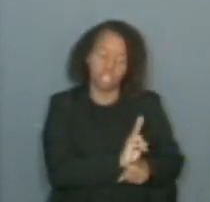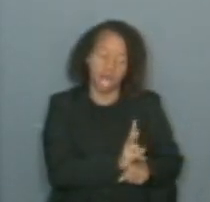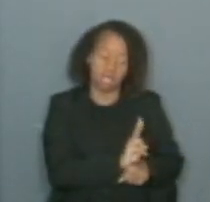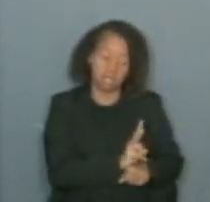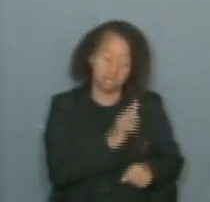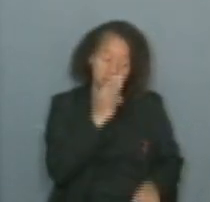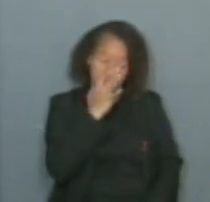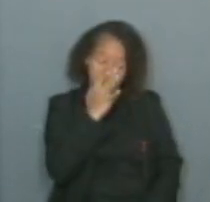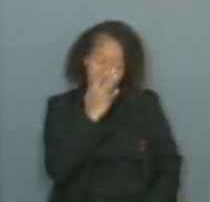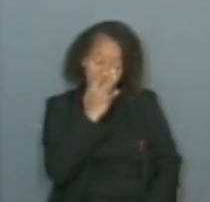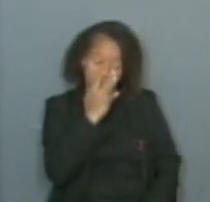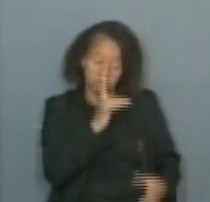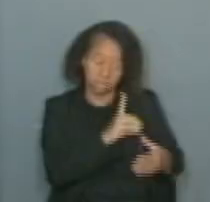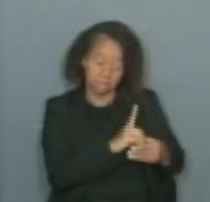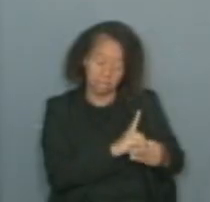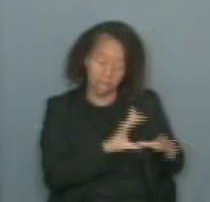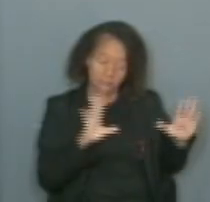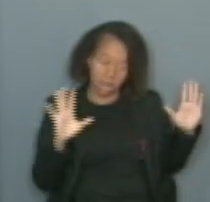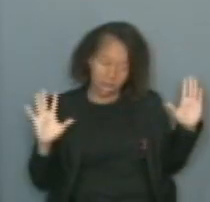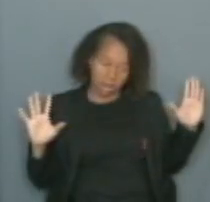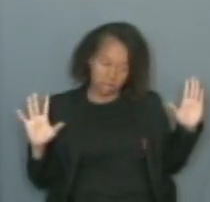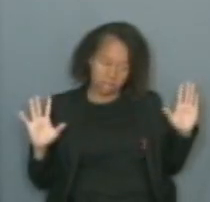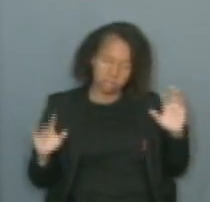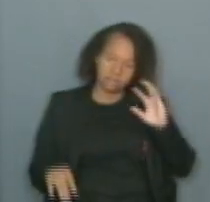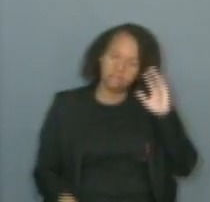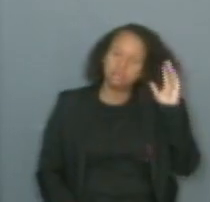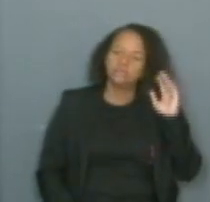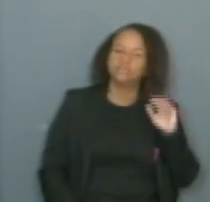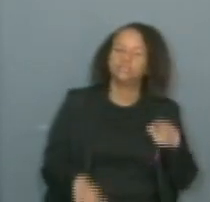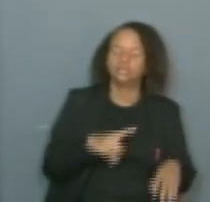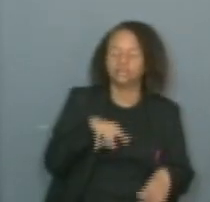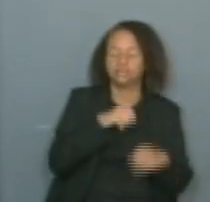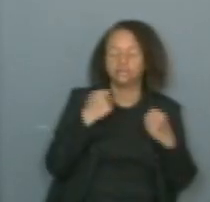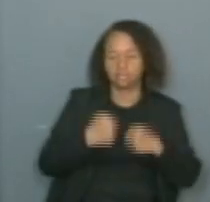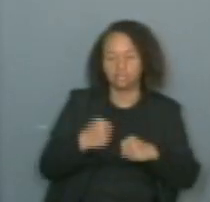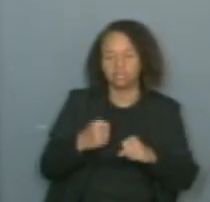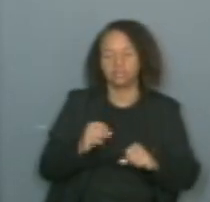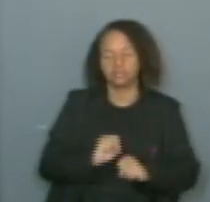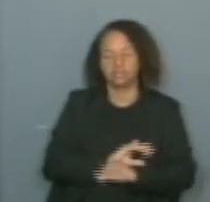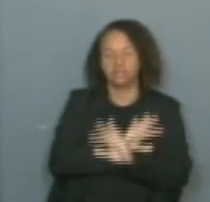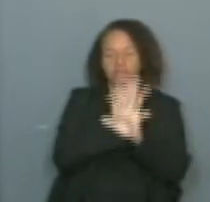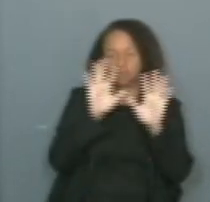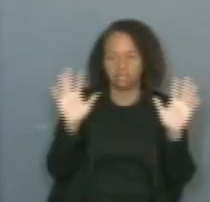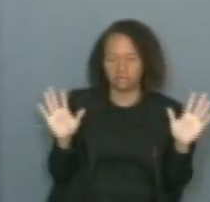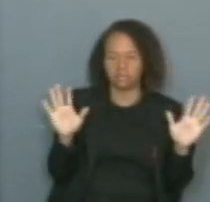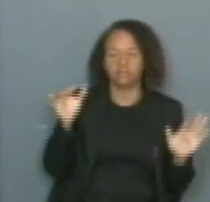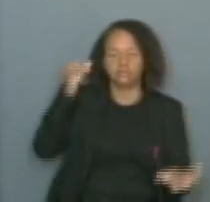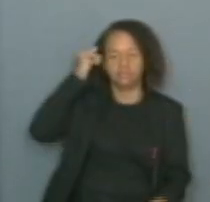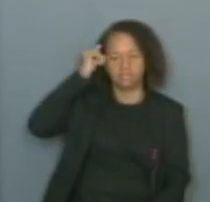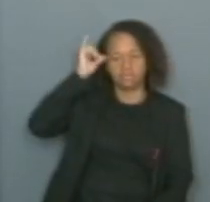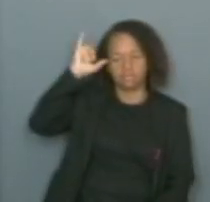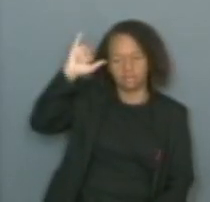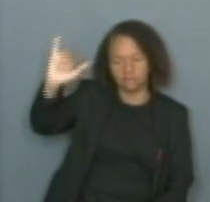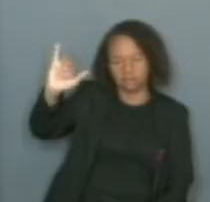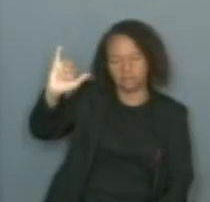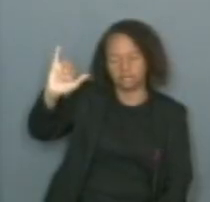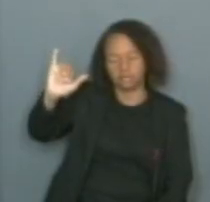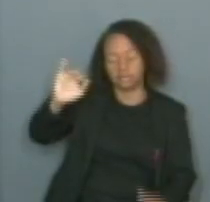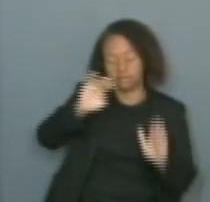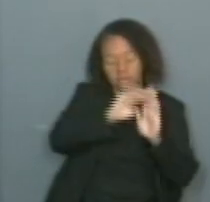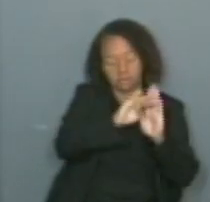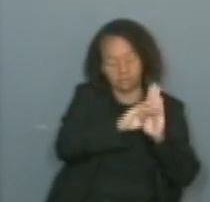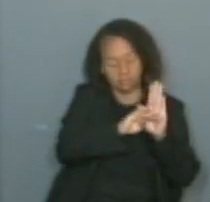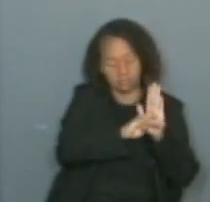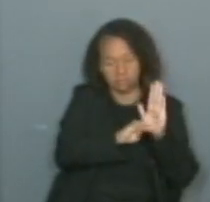fiscalização democrática. Nós precisamos dar transparência e evitar, presidente, que um